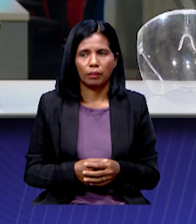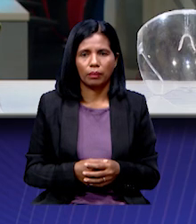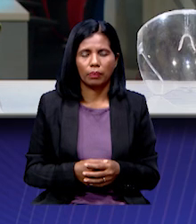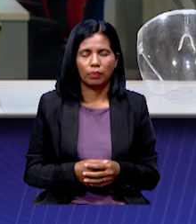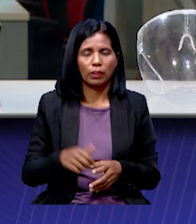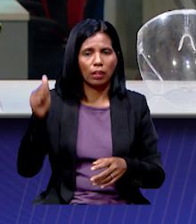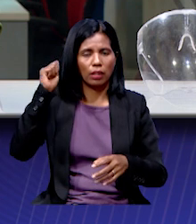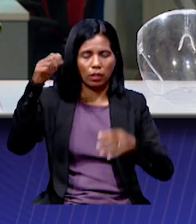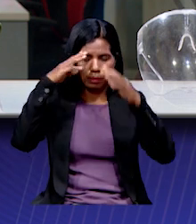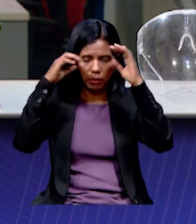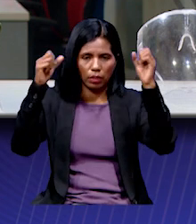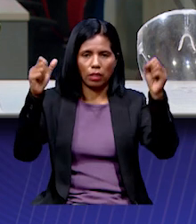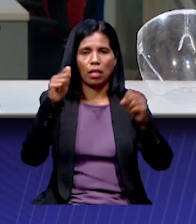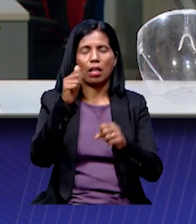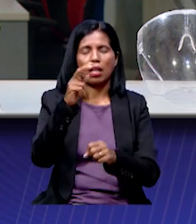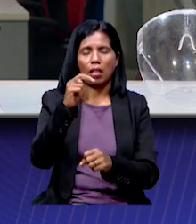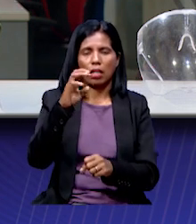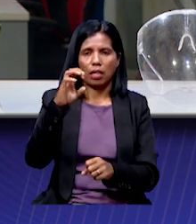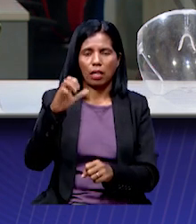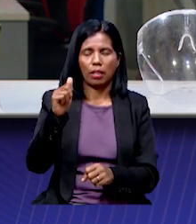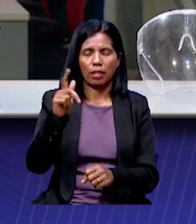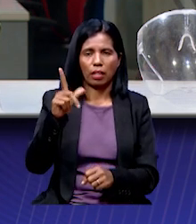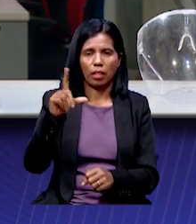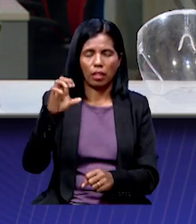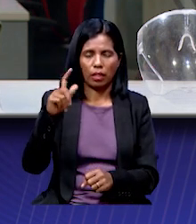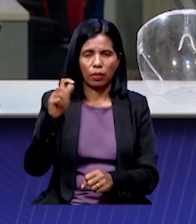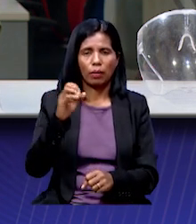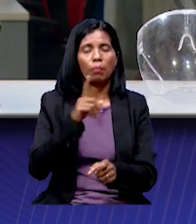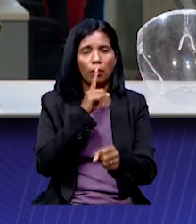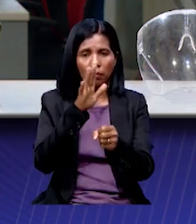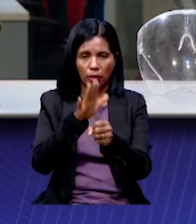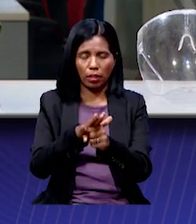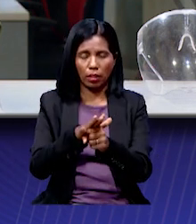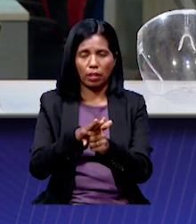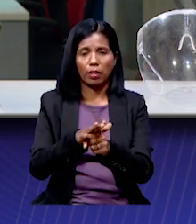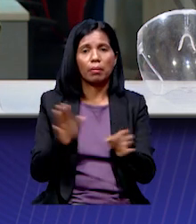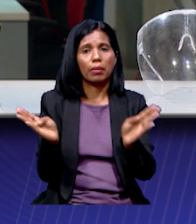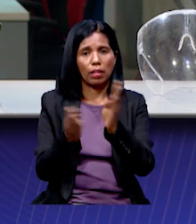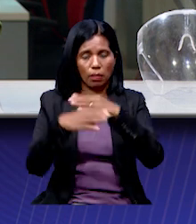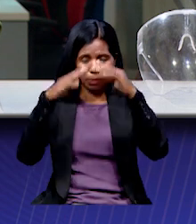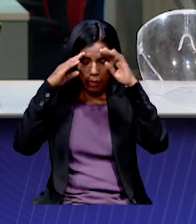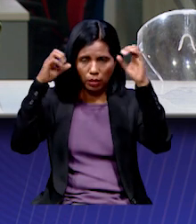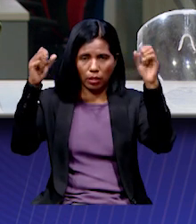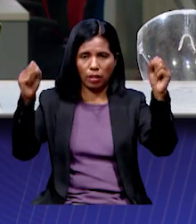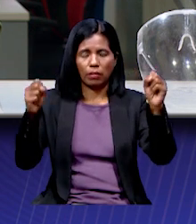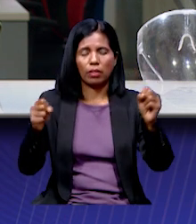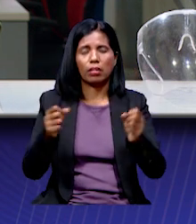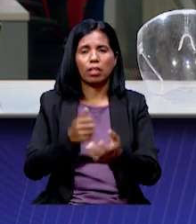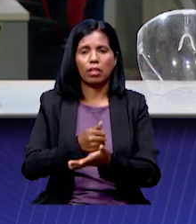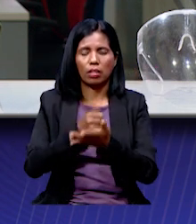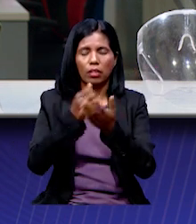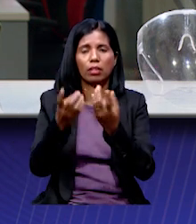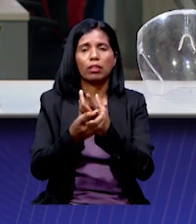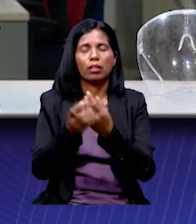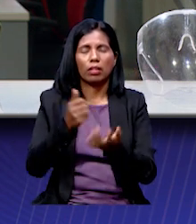Candidato Presidente Repubblica Anacleto Bento Ferreira promete bahira eleito ba Presidente Repubblica se resolve